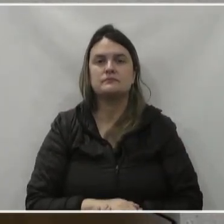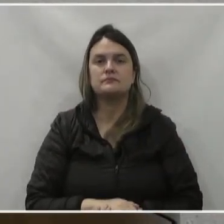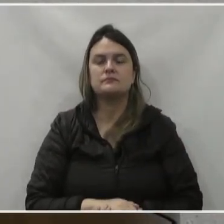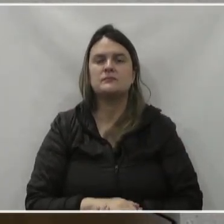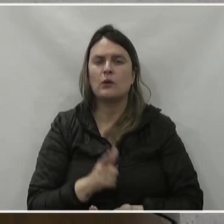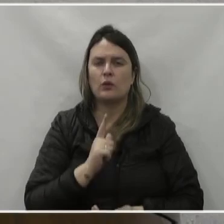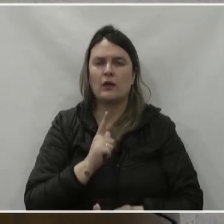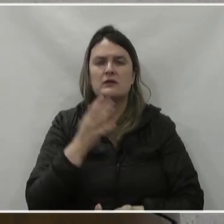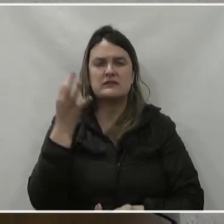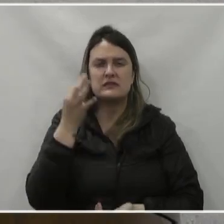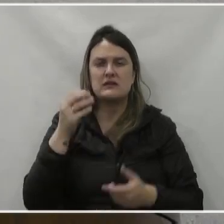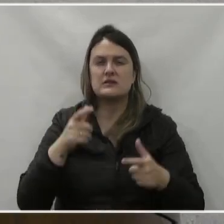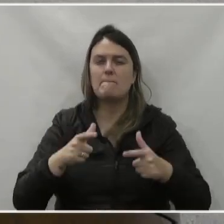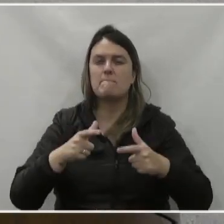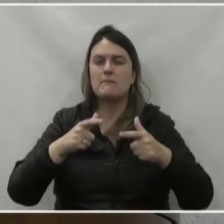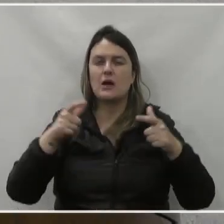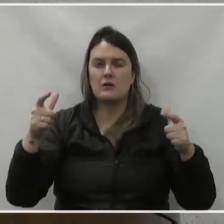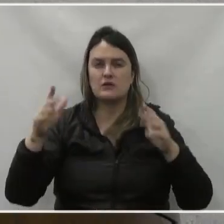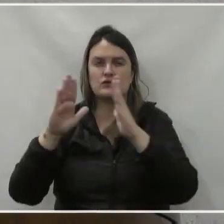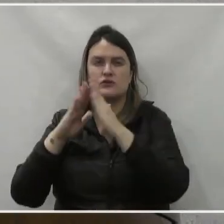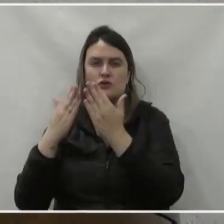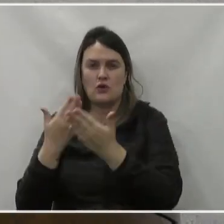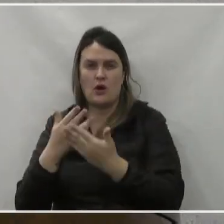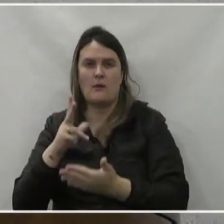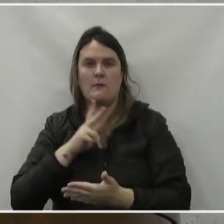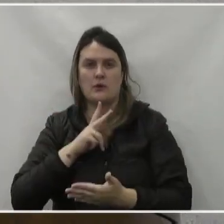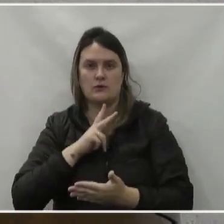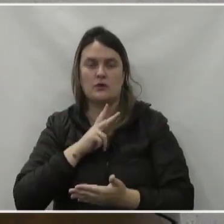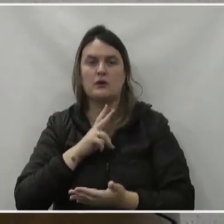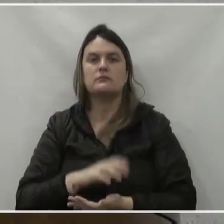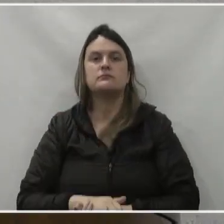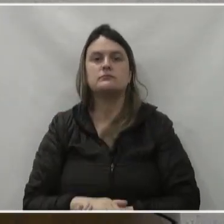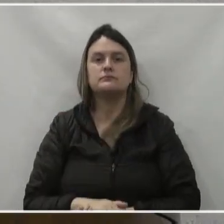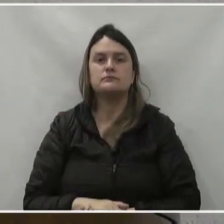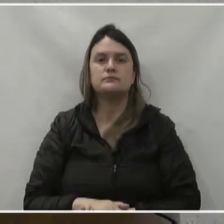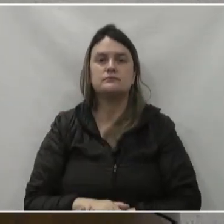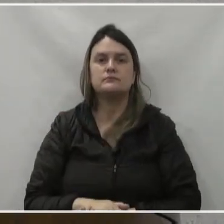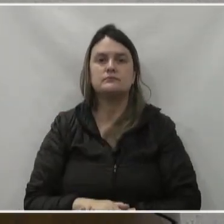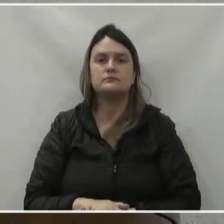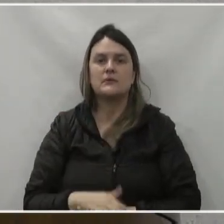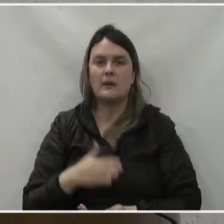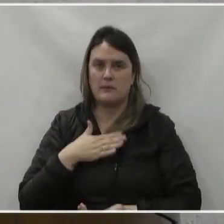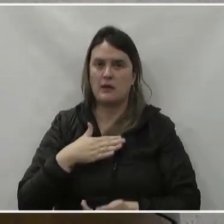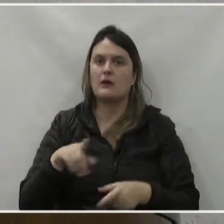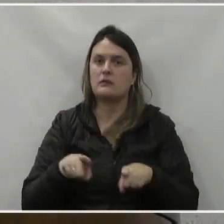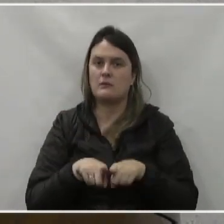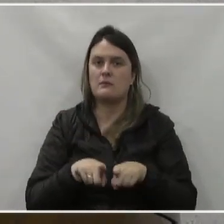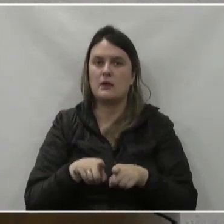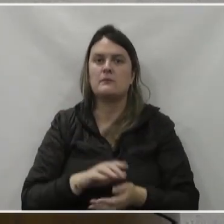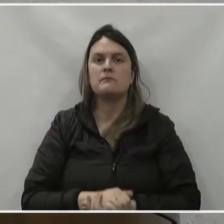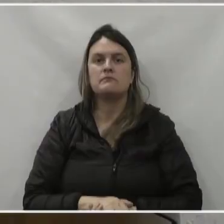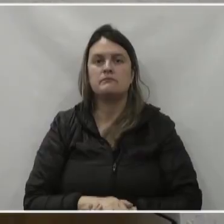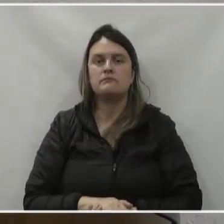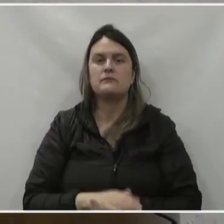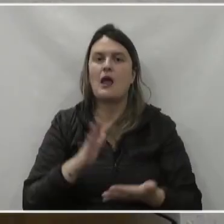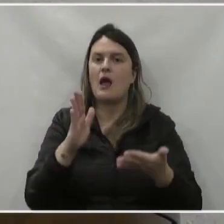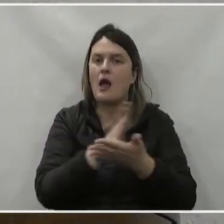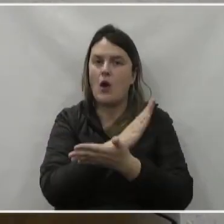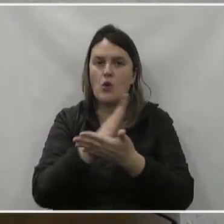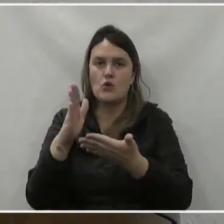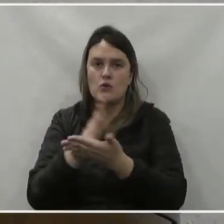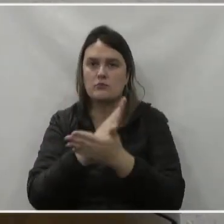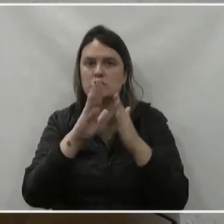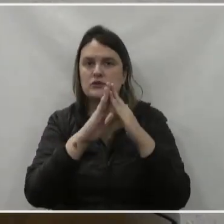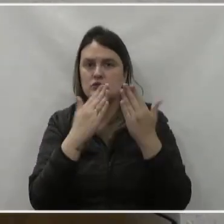Tenho certeza que a maioria está em escola particular. As minhas também. Em algumas